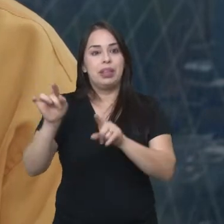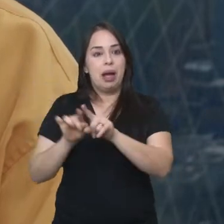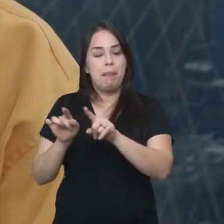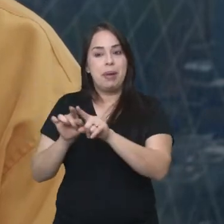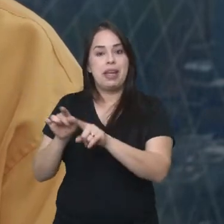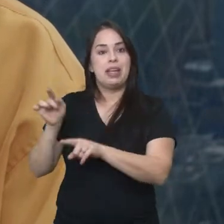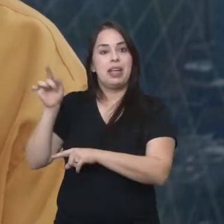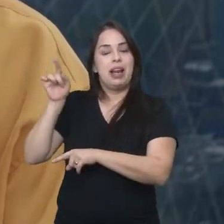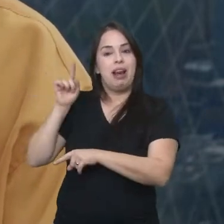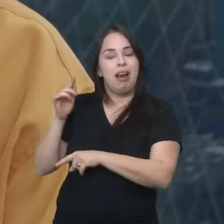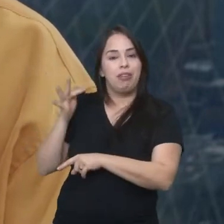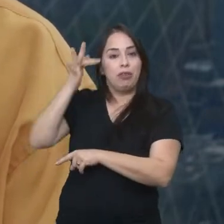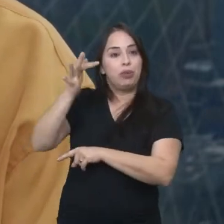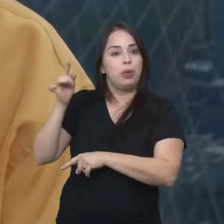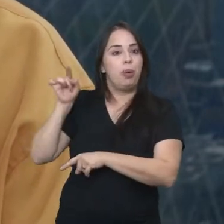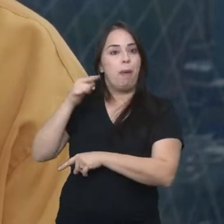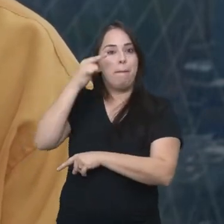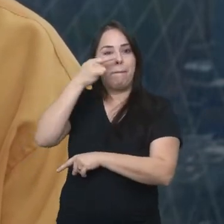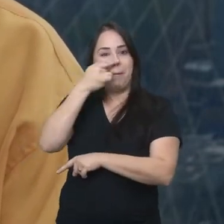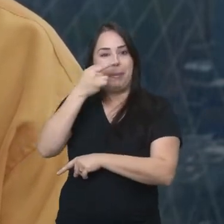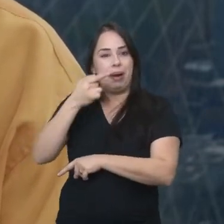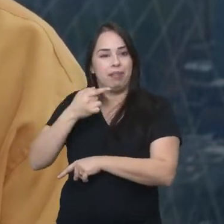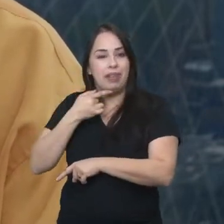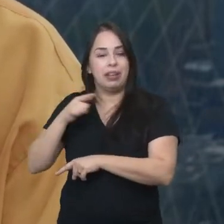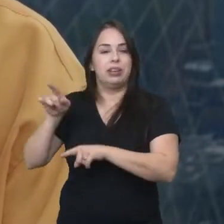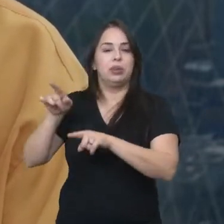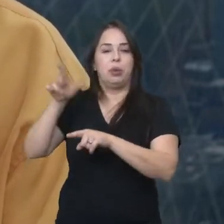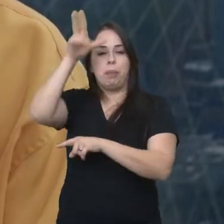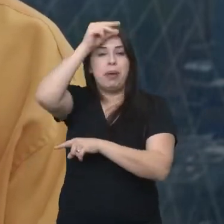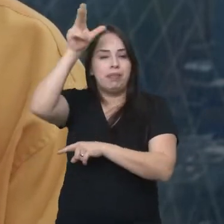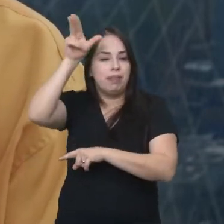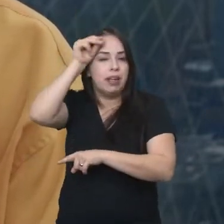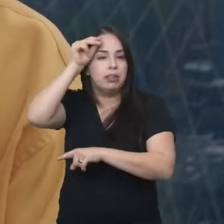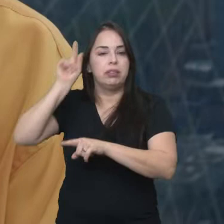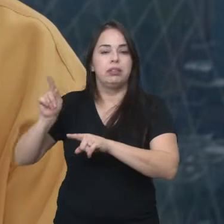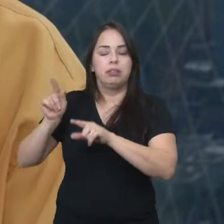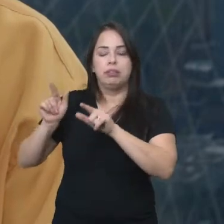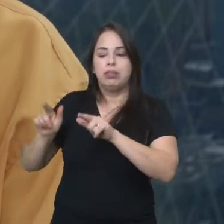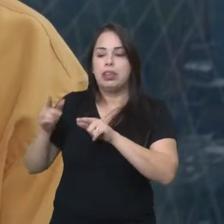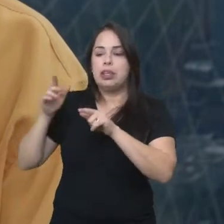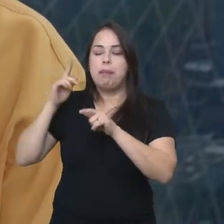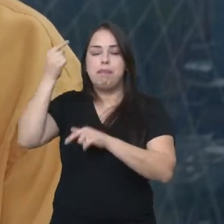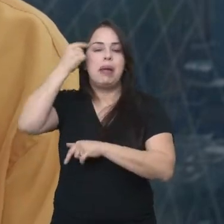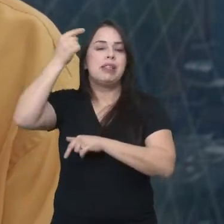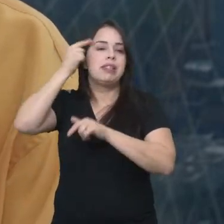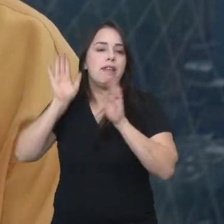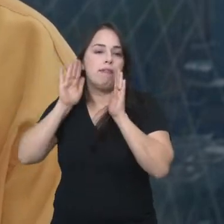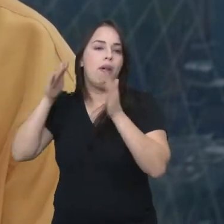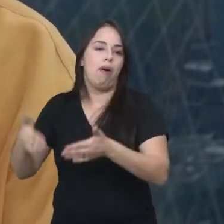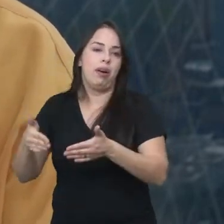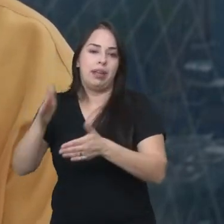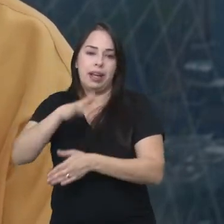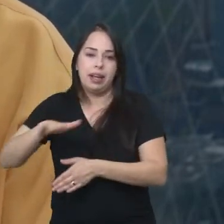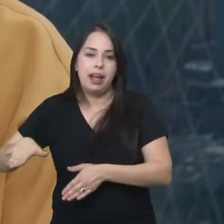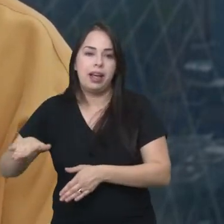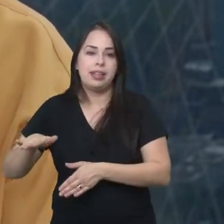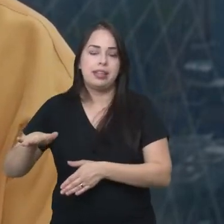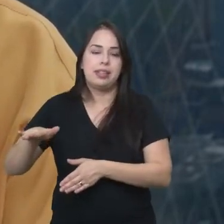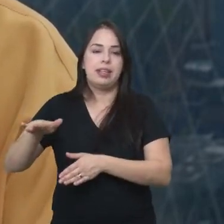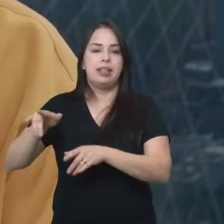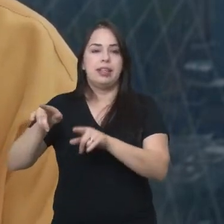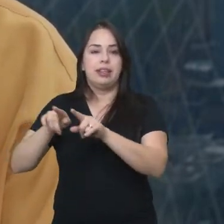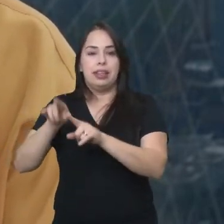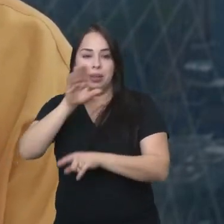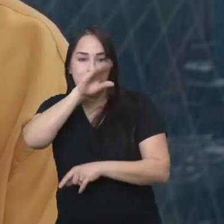prefeito que garante o direito da política para criança e adolescente, né. Todos esses 3 programas é uma comissão, né, dentro